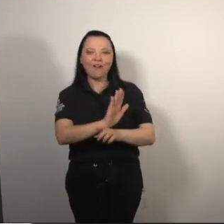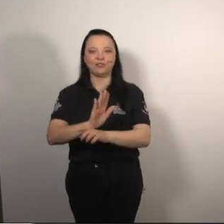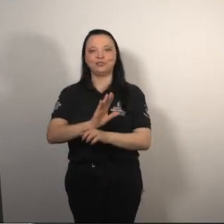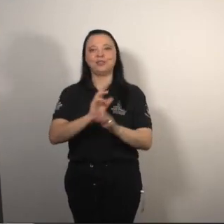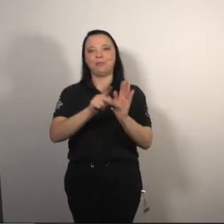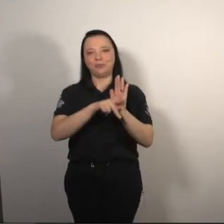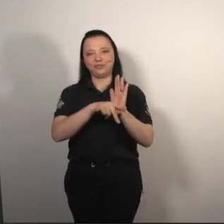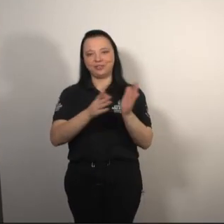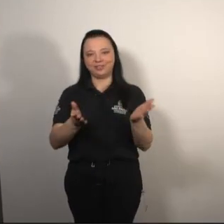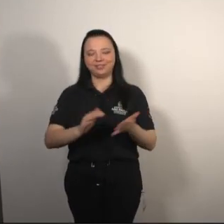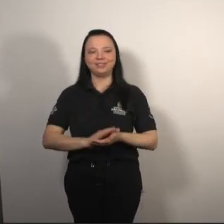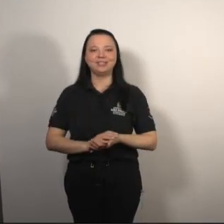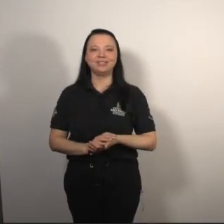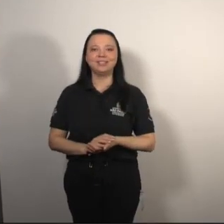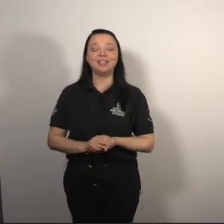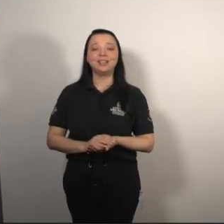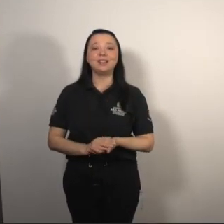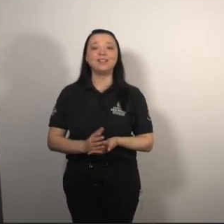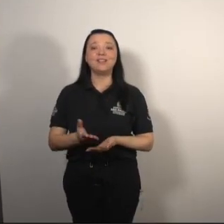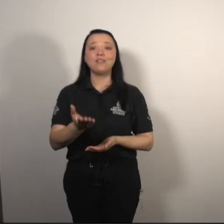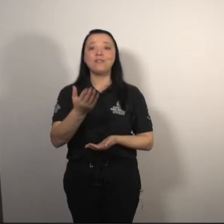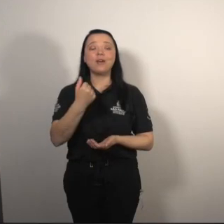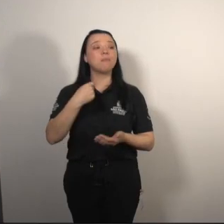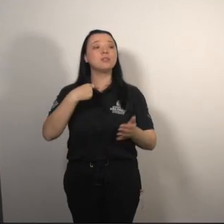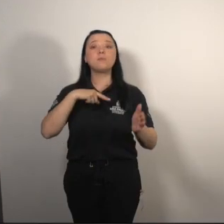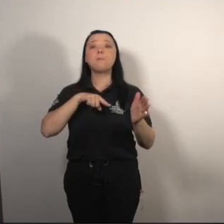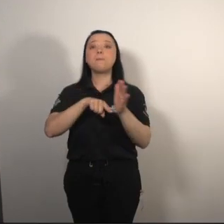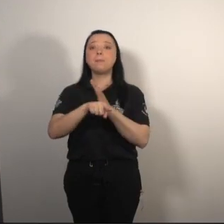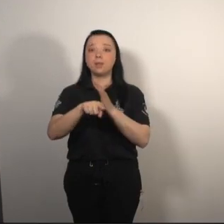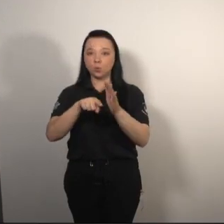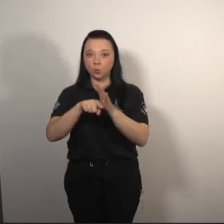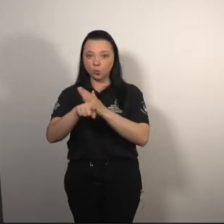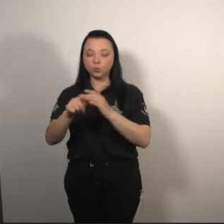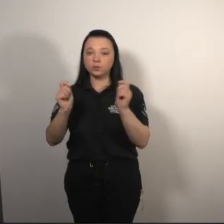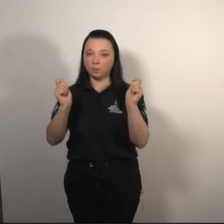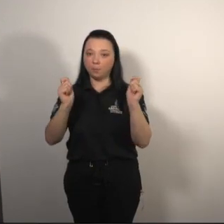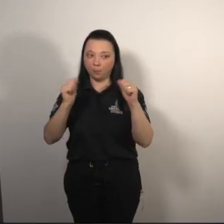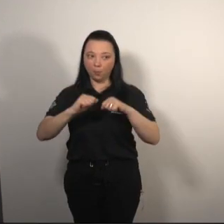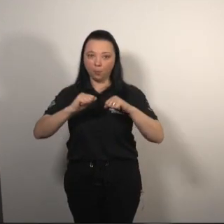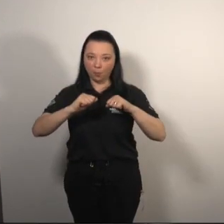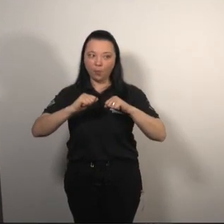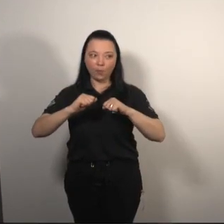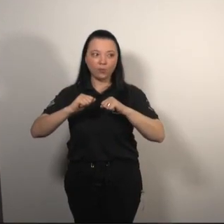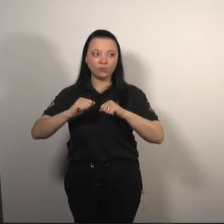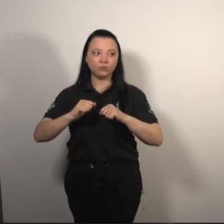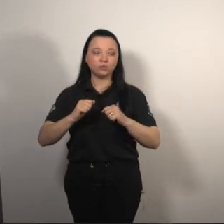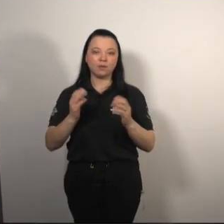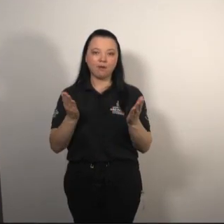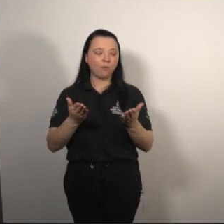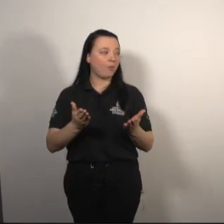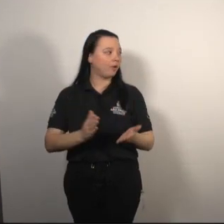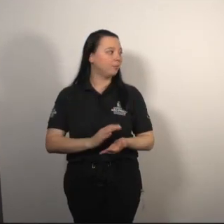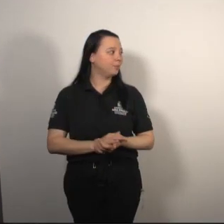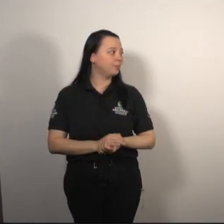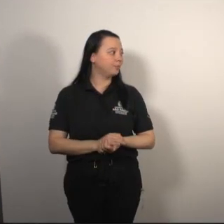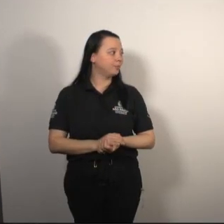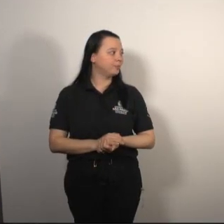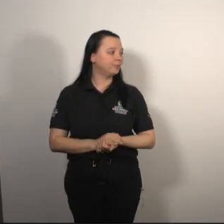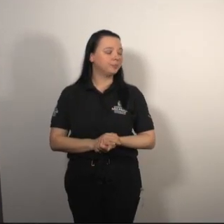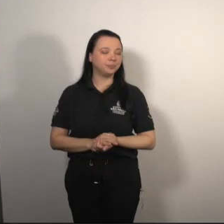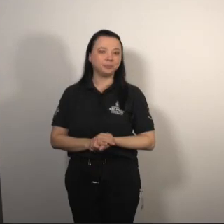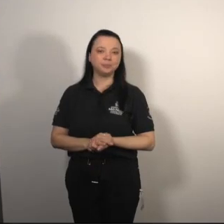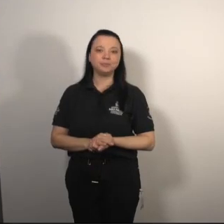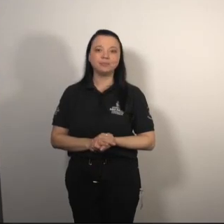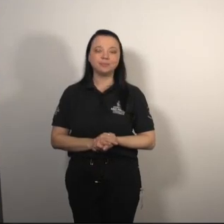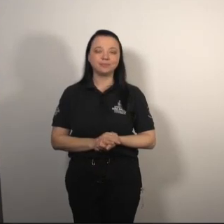Ok? Vamos, então, abrir as perguntas. Eu acho que... Aqui a Maju... Isso,